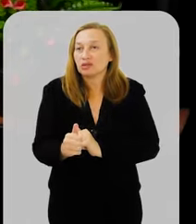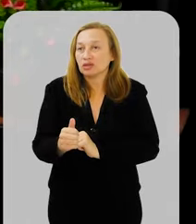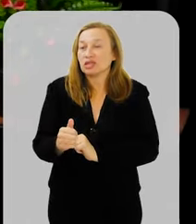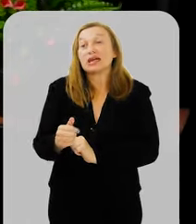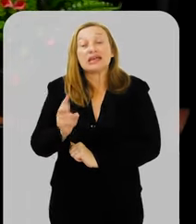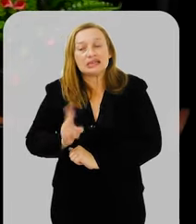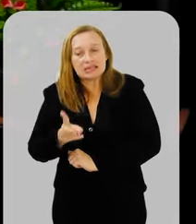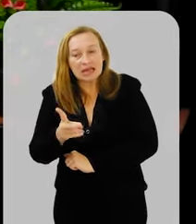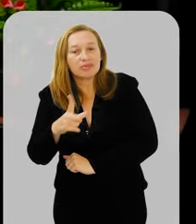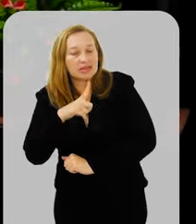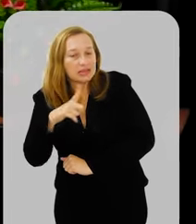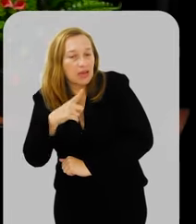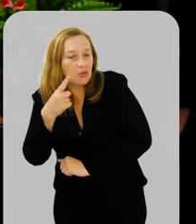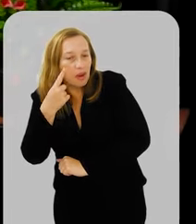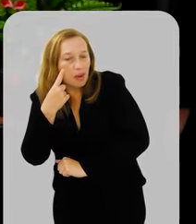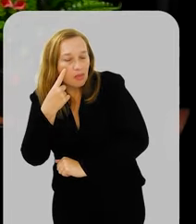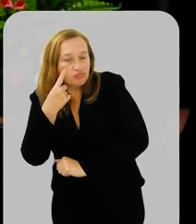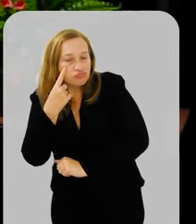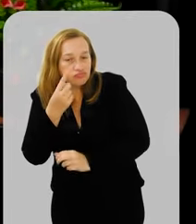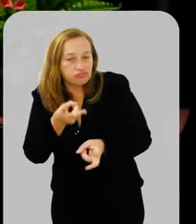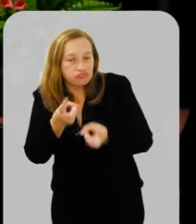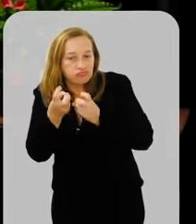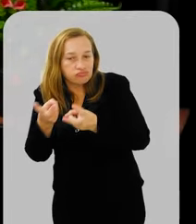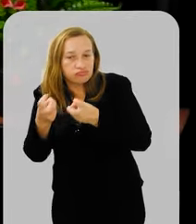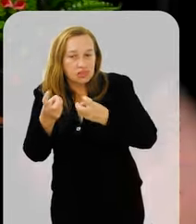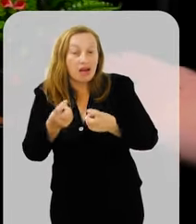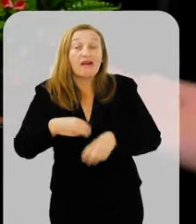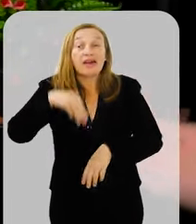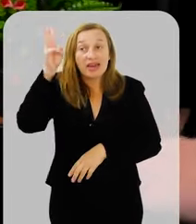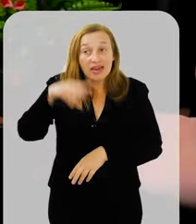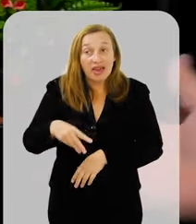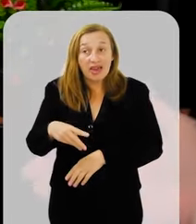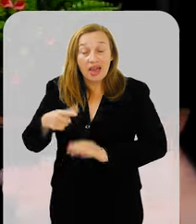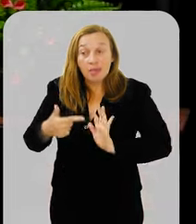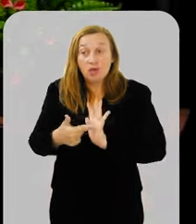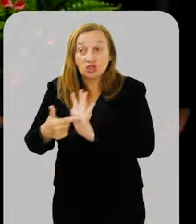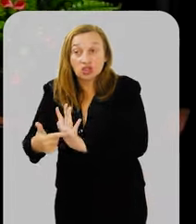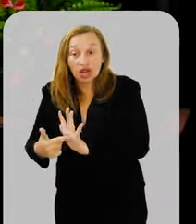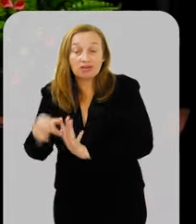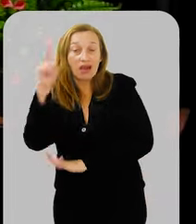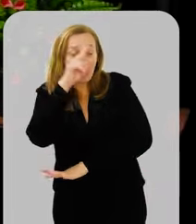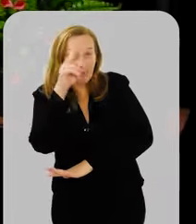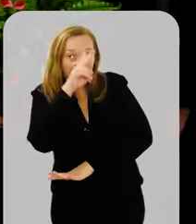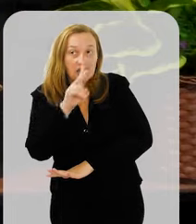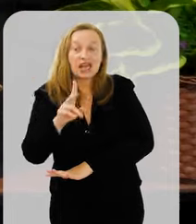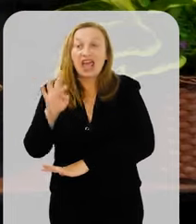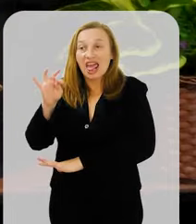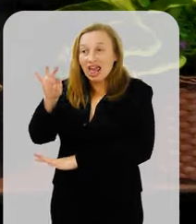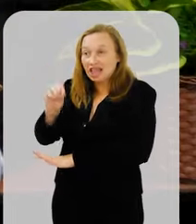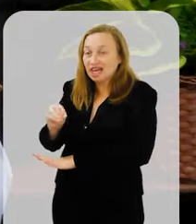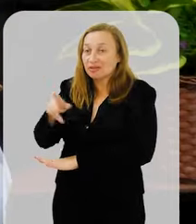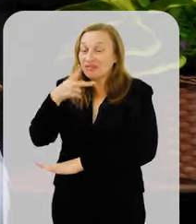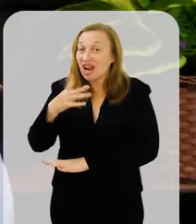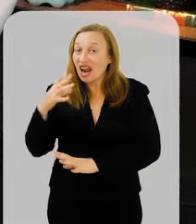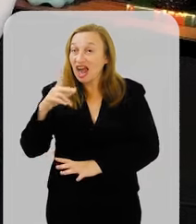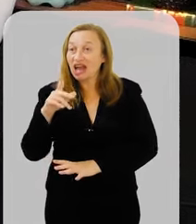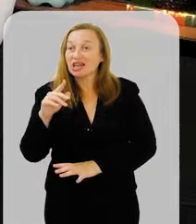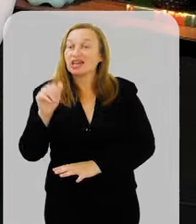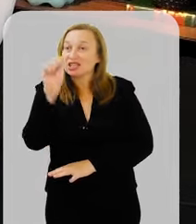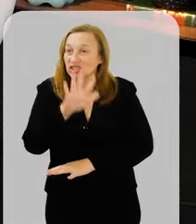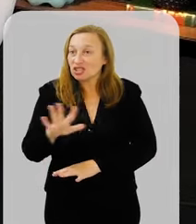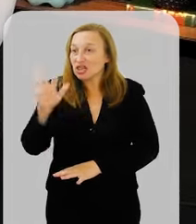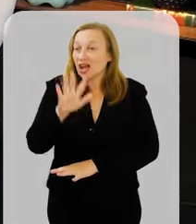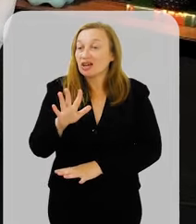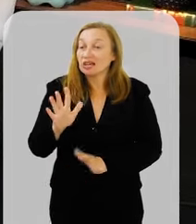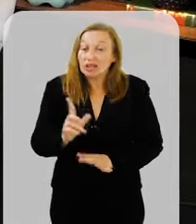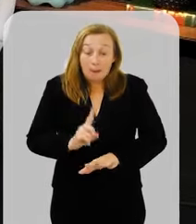Tem sempre alguém de olho, né, Rui? Com Quem é certeza. visto é lembrado, né? Isso, Quem é bem, visto é bem lembrado. colocado. Renato, para a gente fazer um apanhado geral,